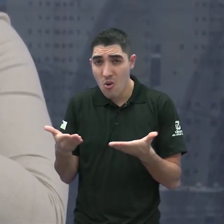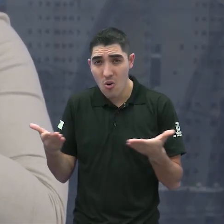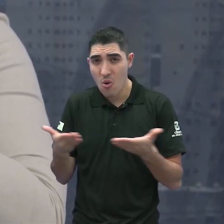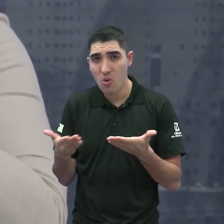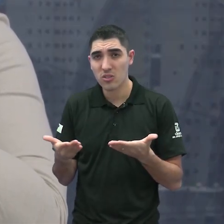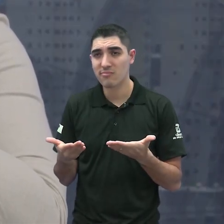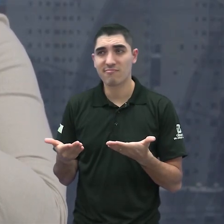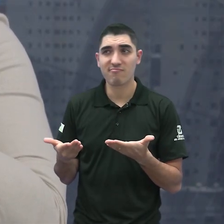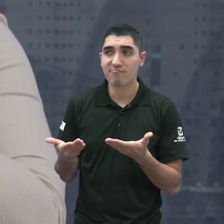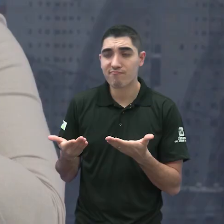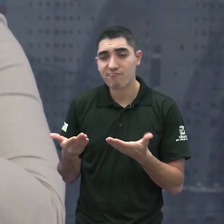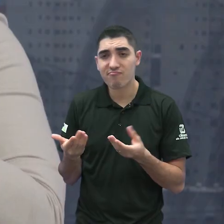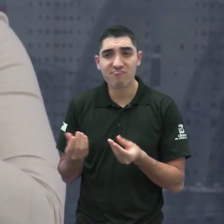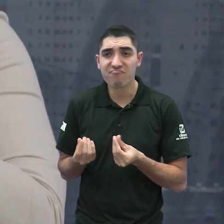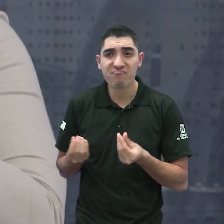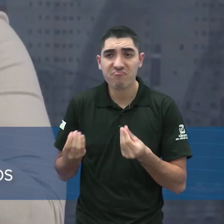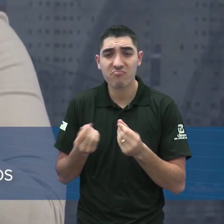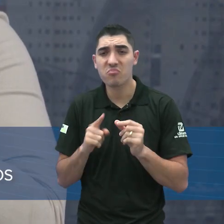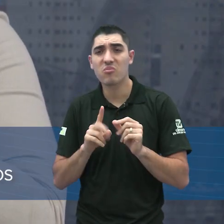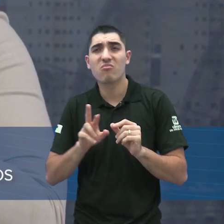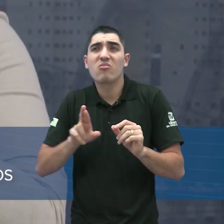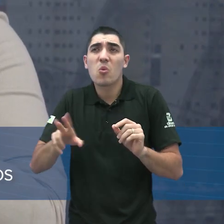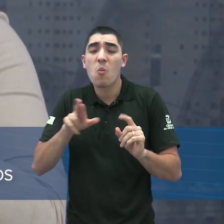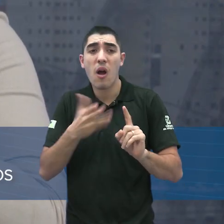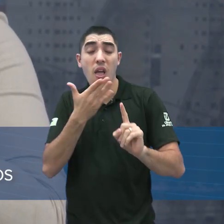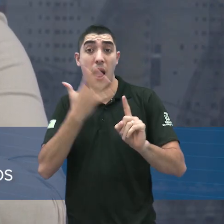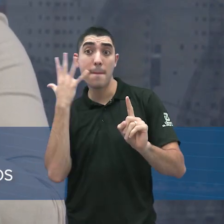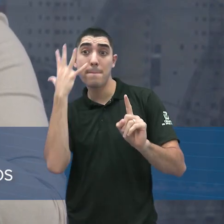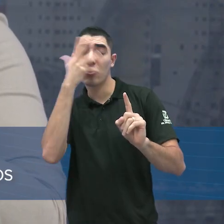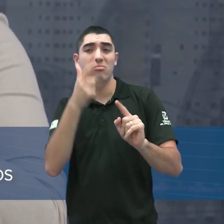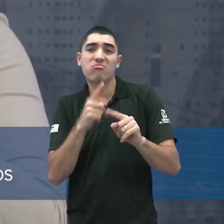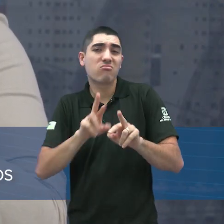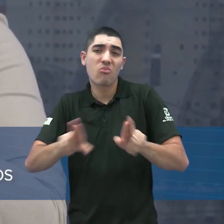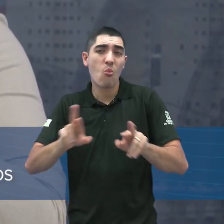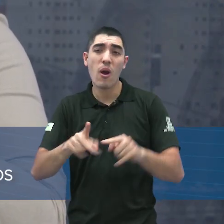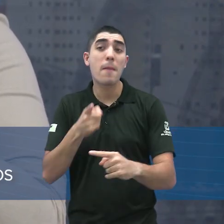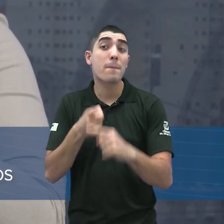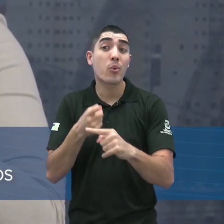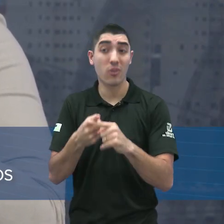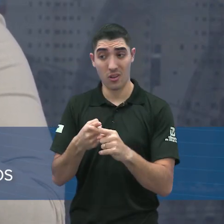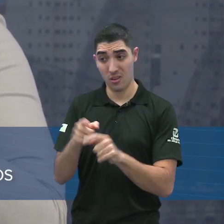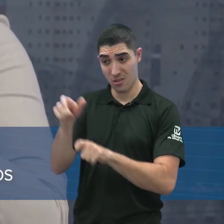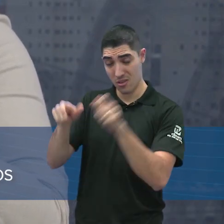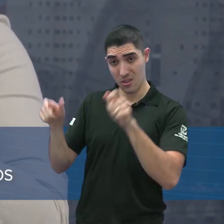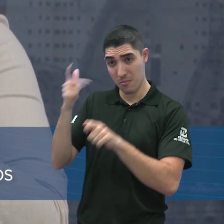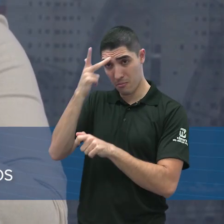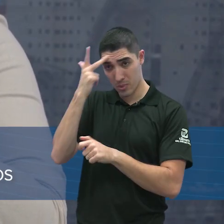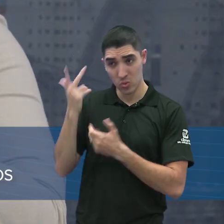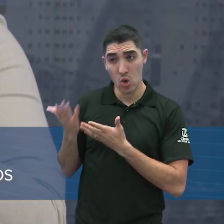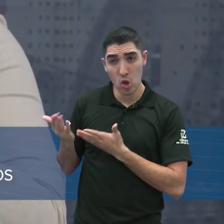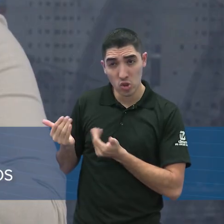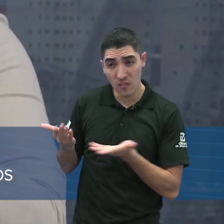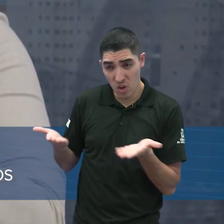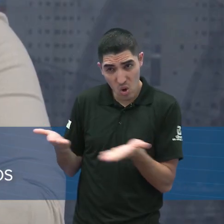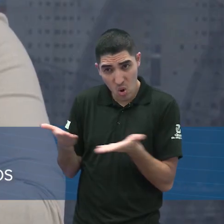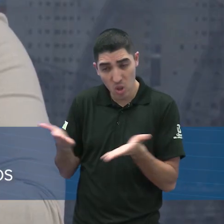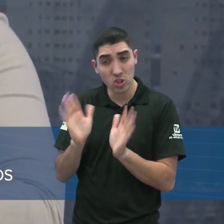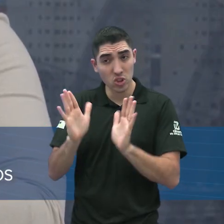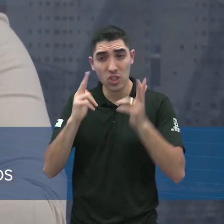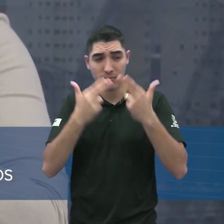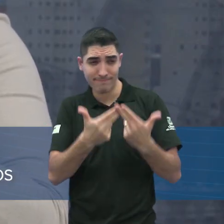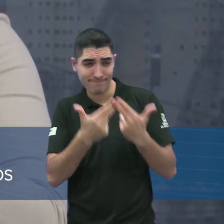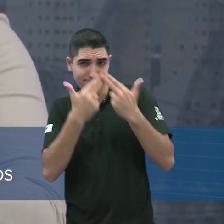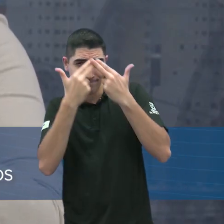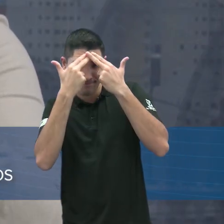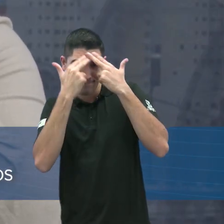tanto encantamento nisso, né? Justamente devido aos traumas que as pessoas, os jovens de hoje,